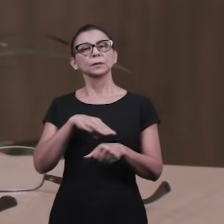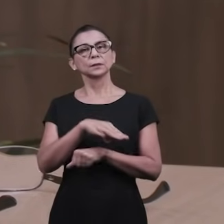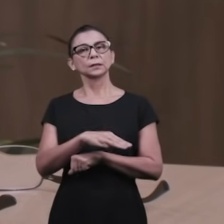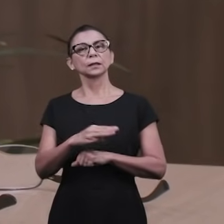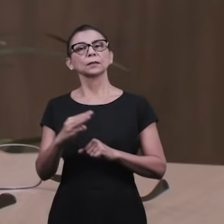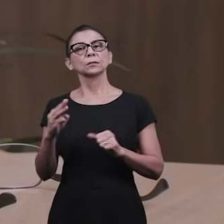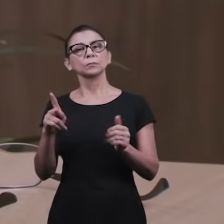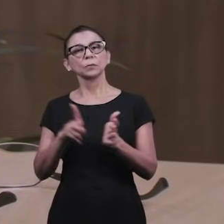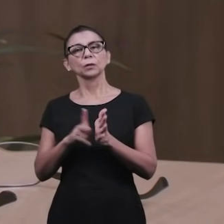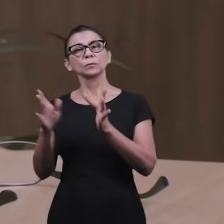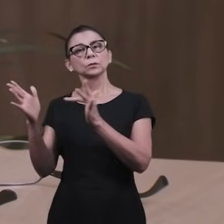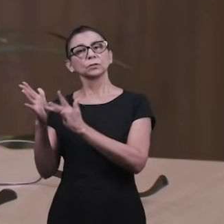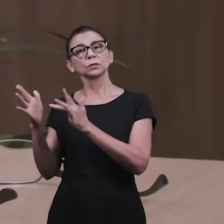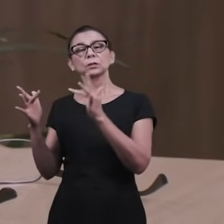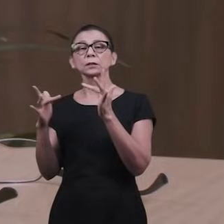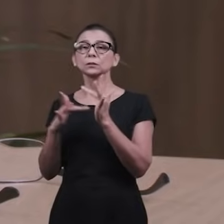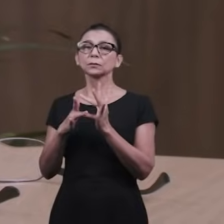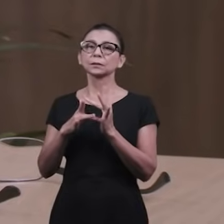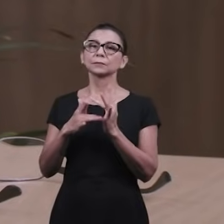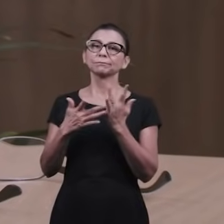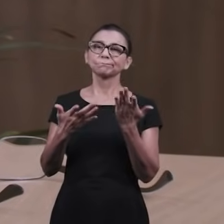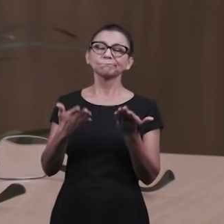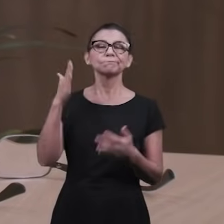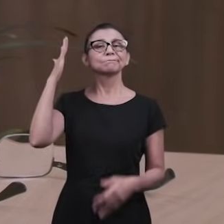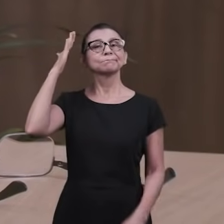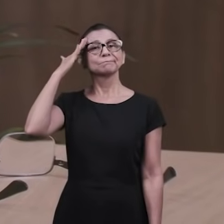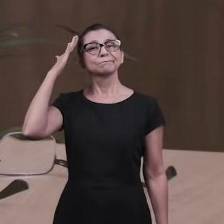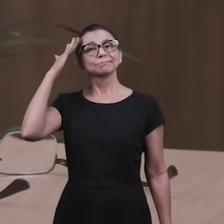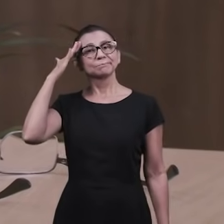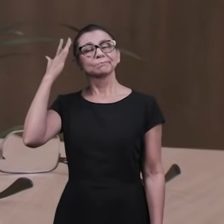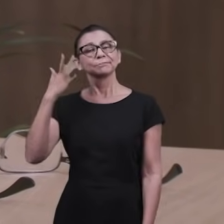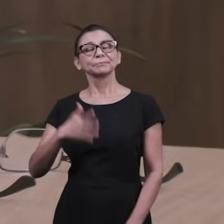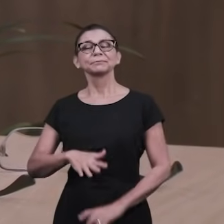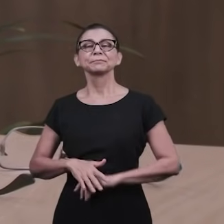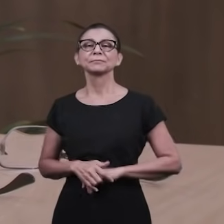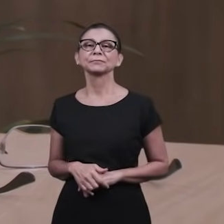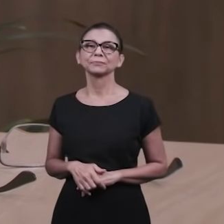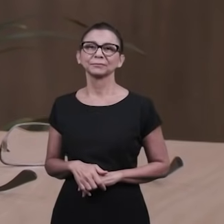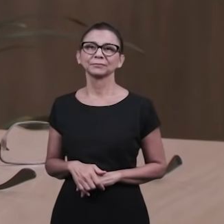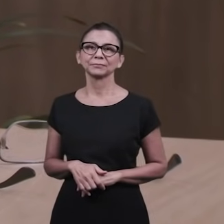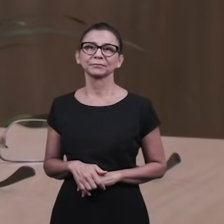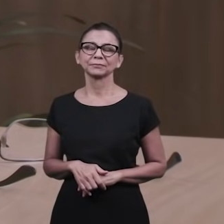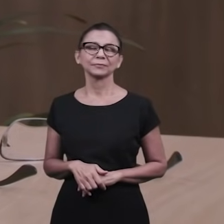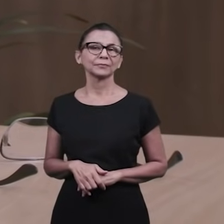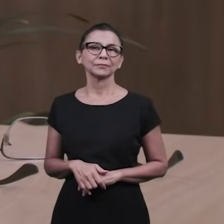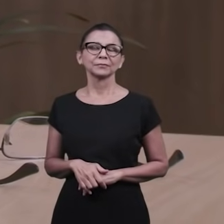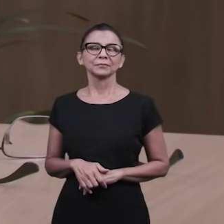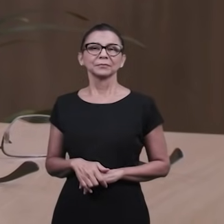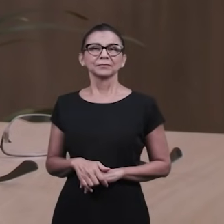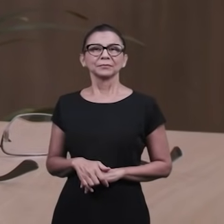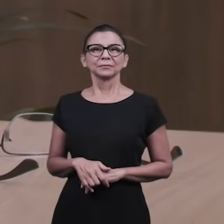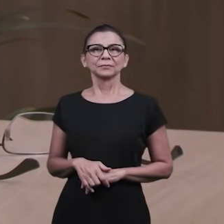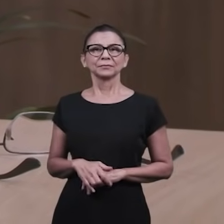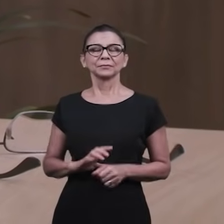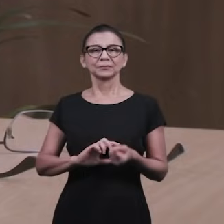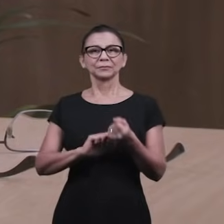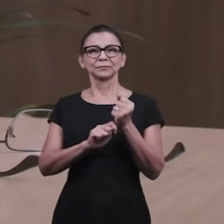Jesus. Entendeu? Então, isso é um desenrolar